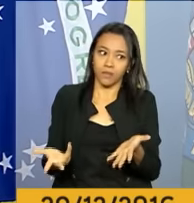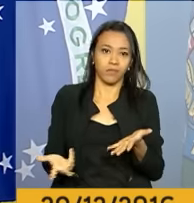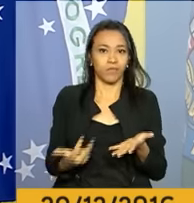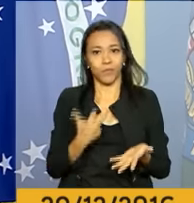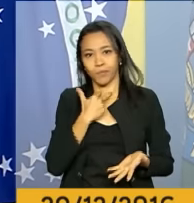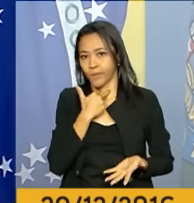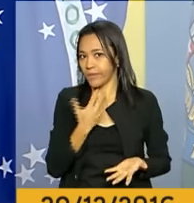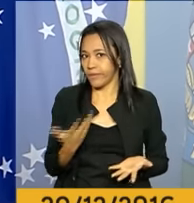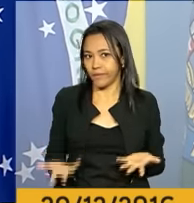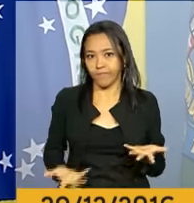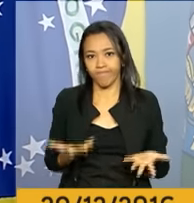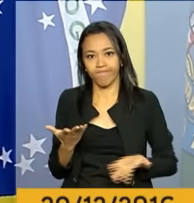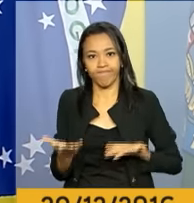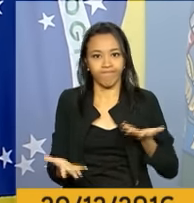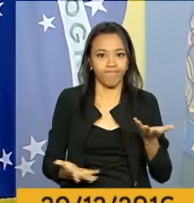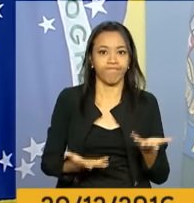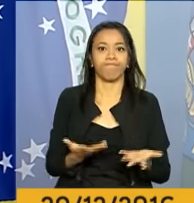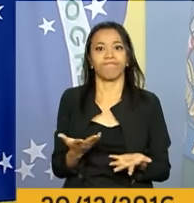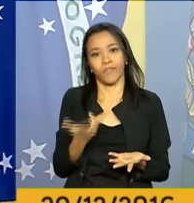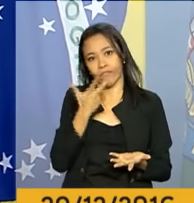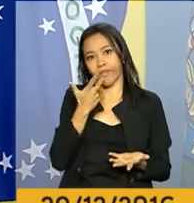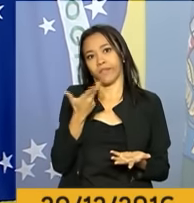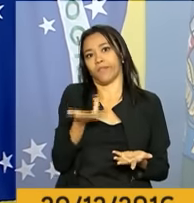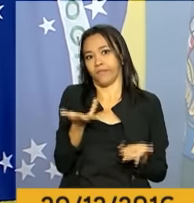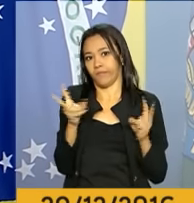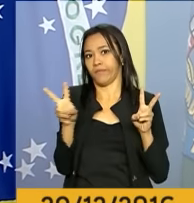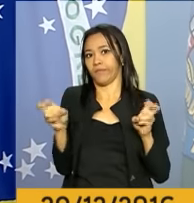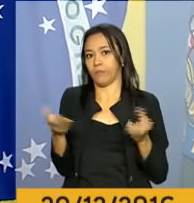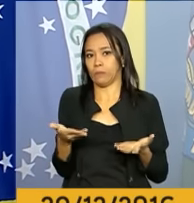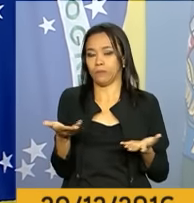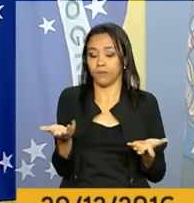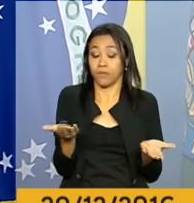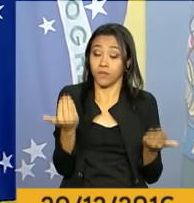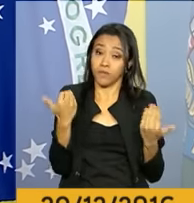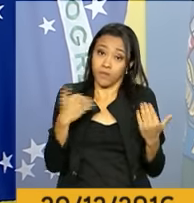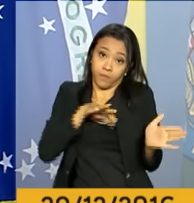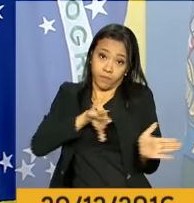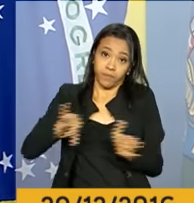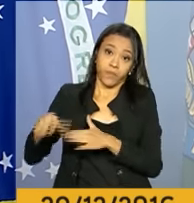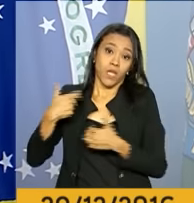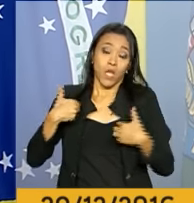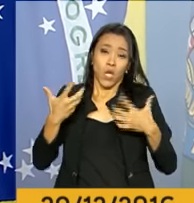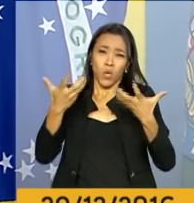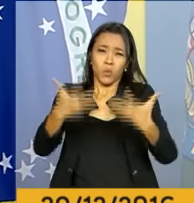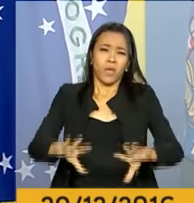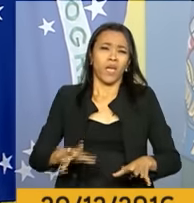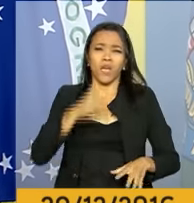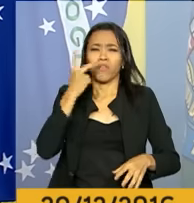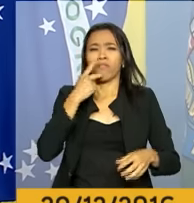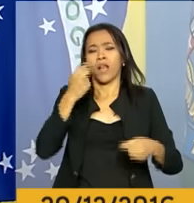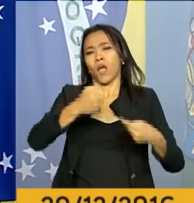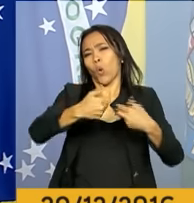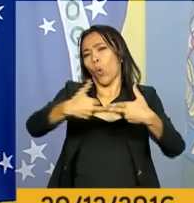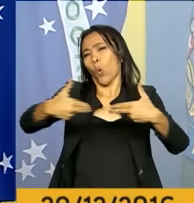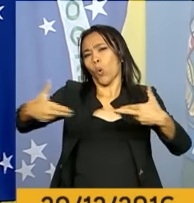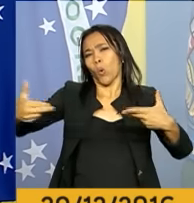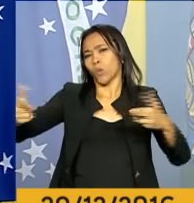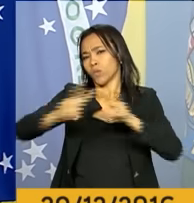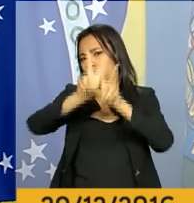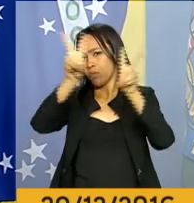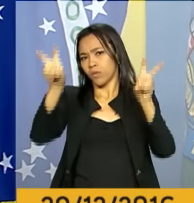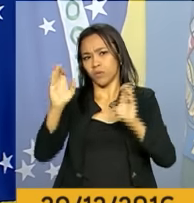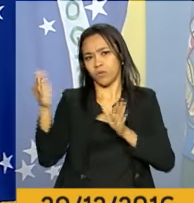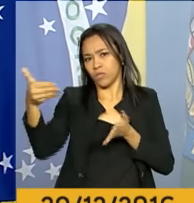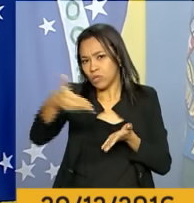eh falar eh nesse assunto eu não quero eh mencionar muitas coisas que dizem respeito